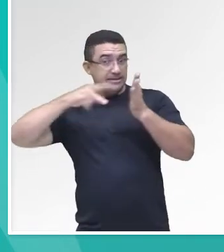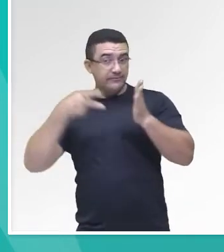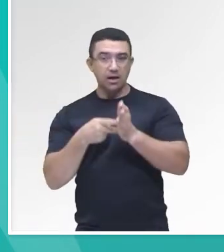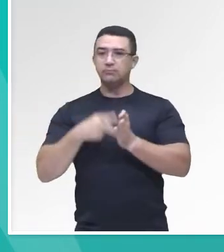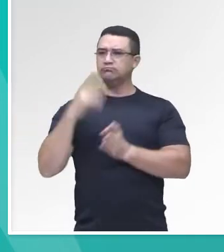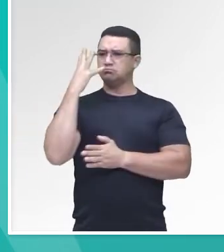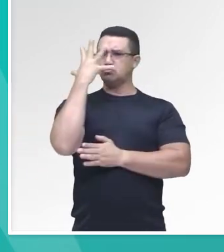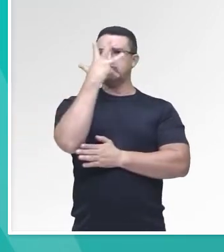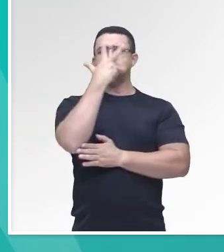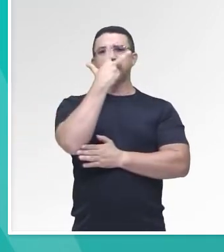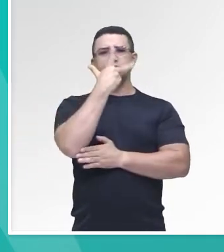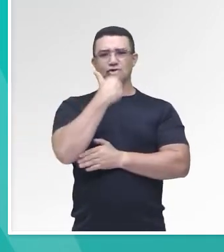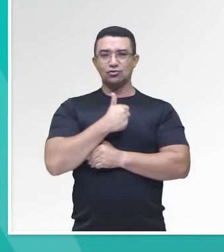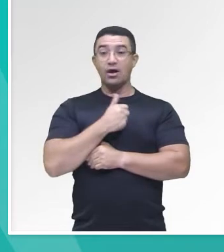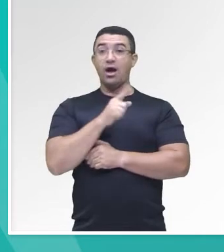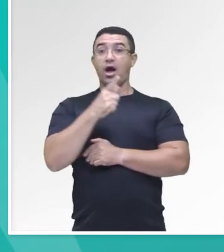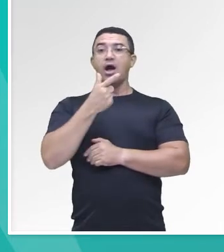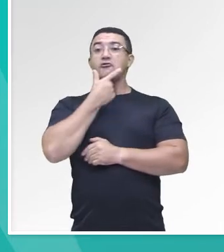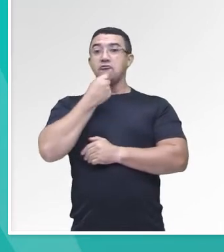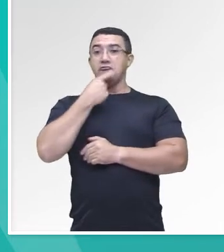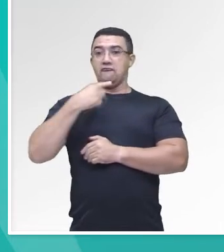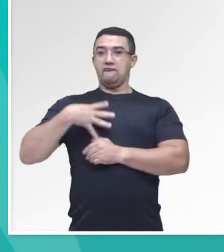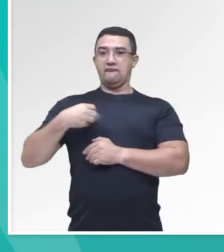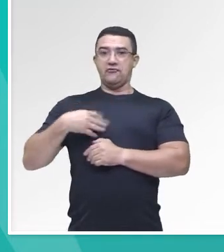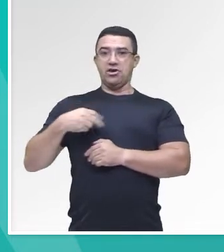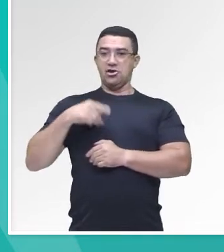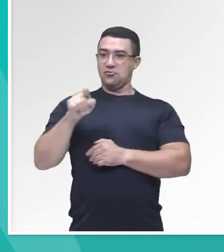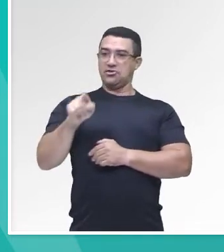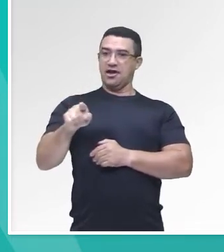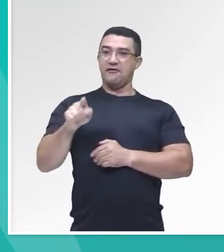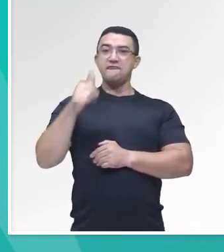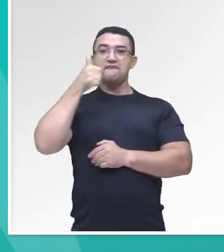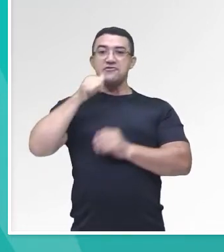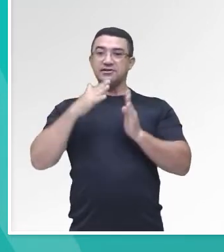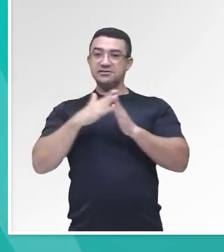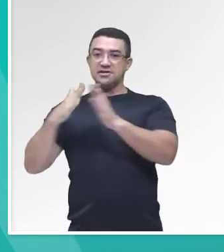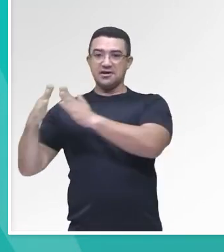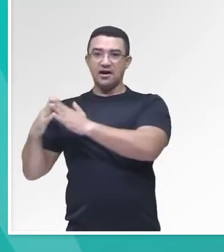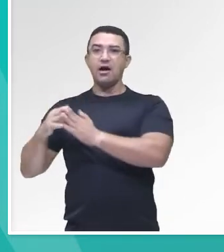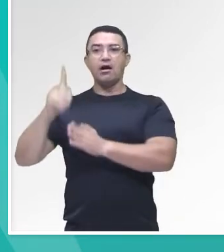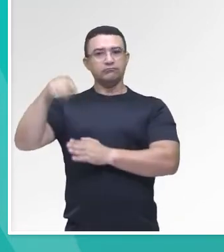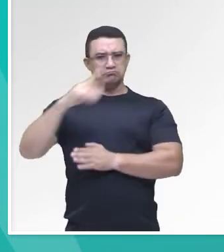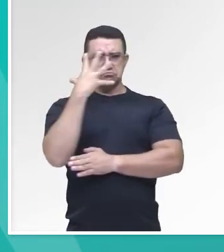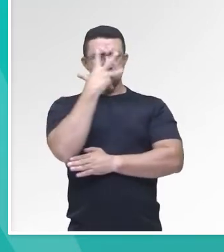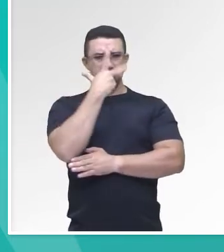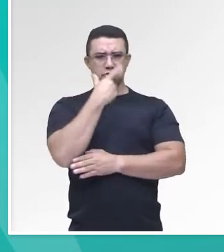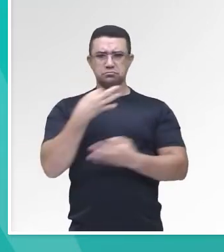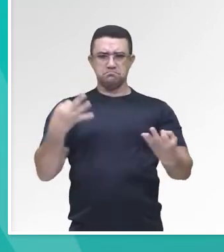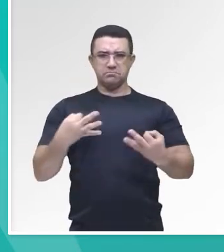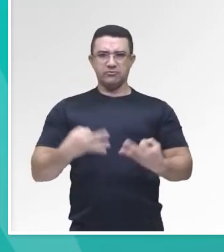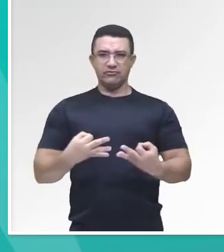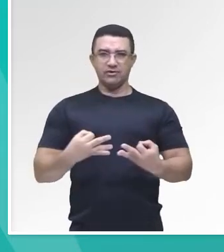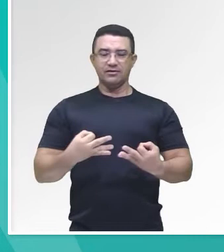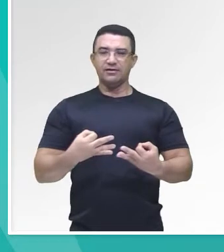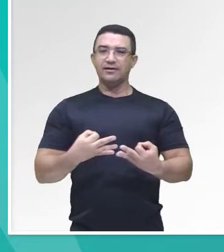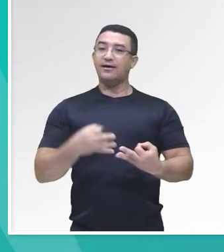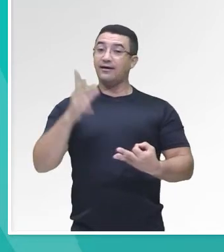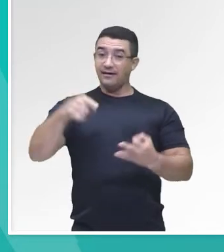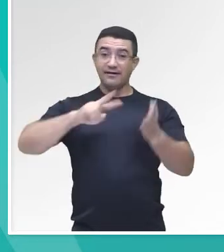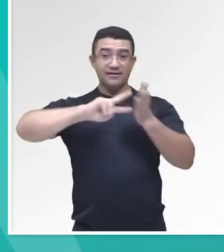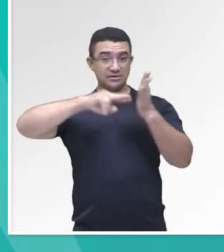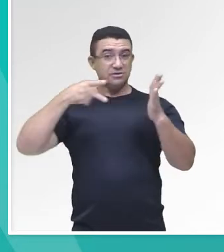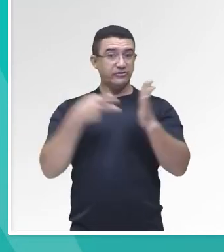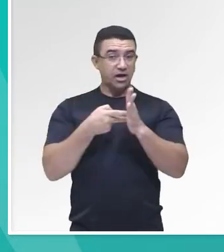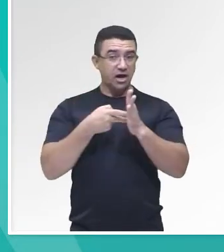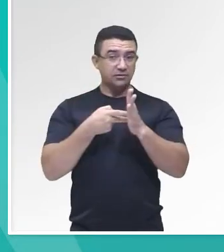ser bonito, atraente, né? Então, esse é o significado